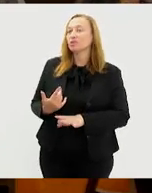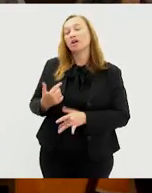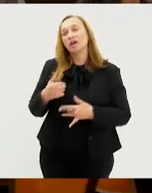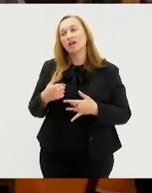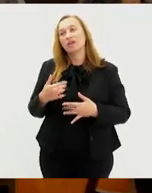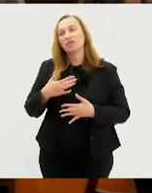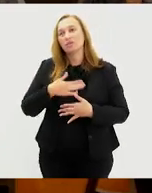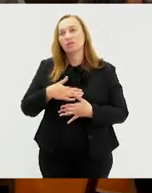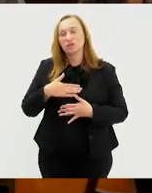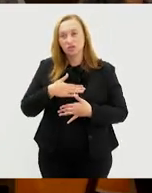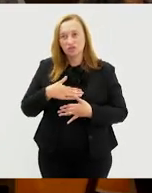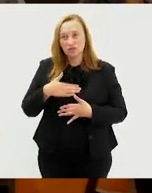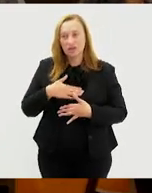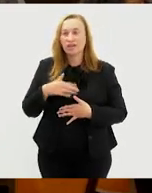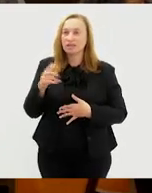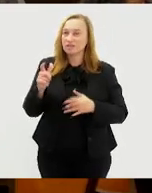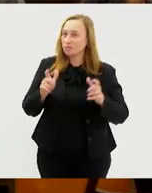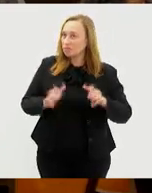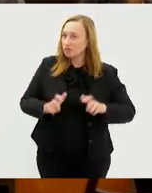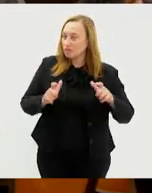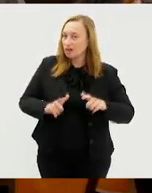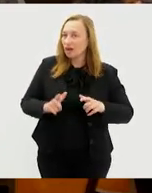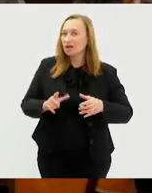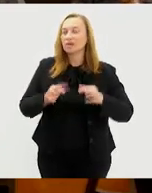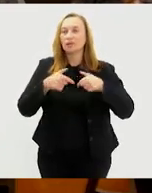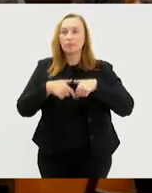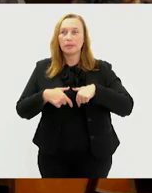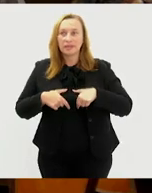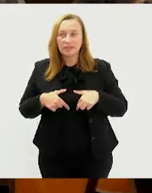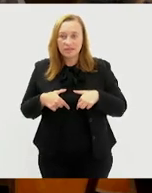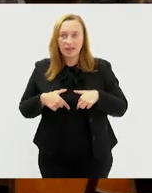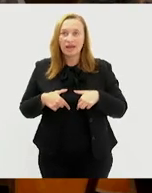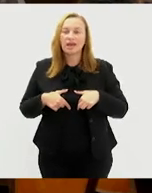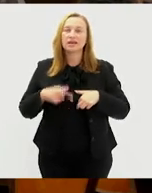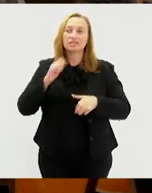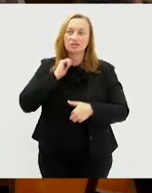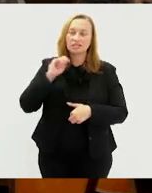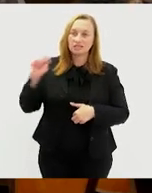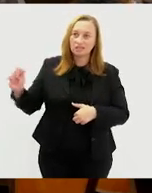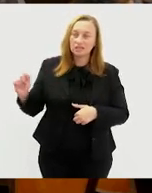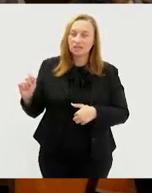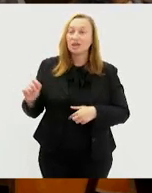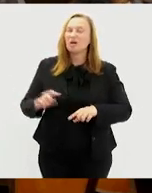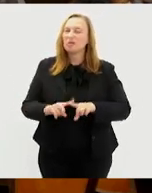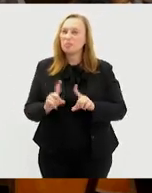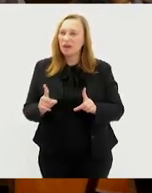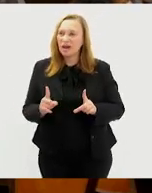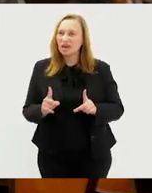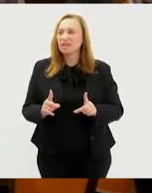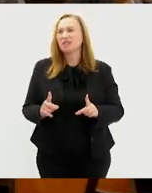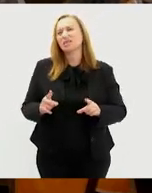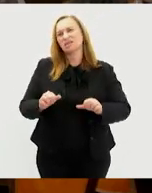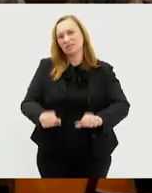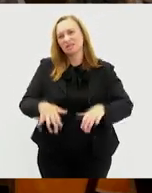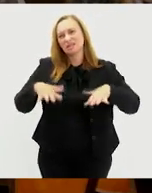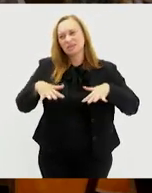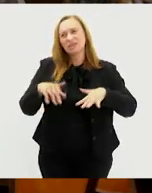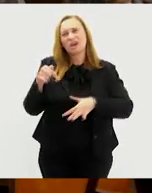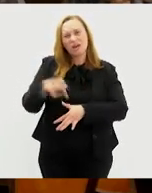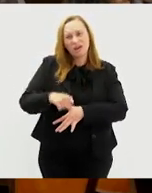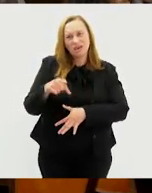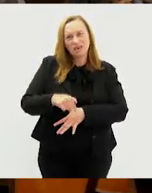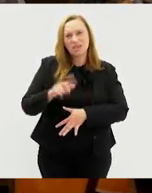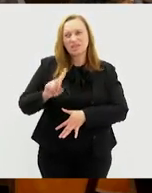de podermos ainda fazer a entrega de medalhas ET agora realizar sessões aqui depois